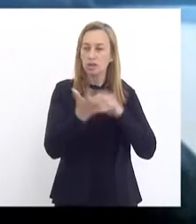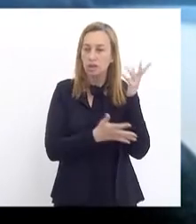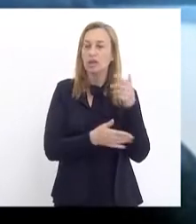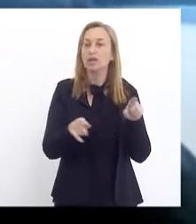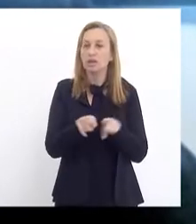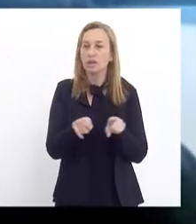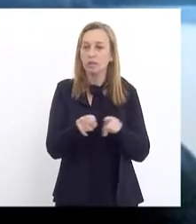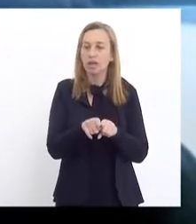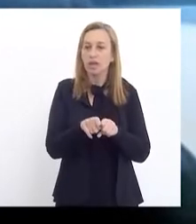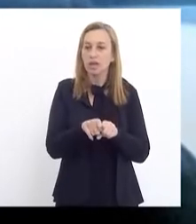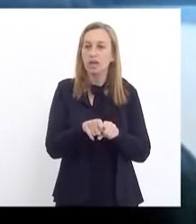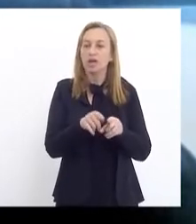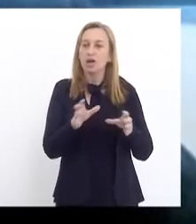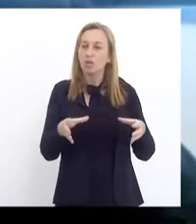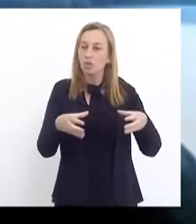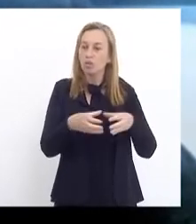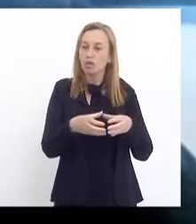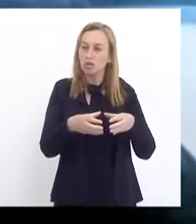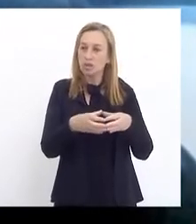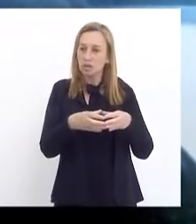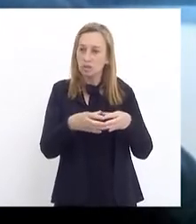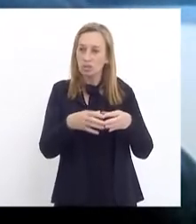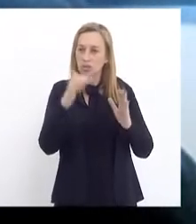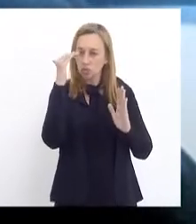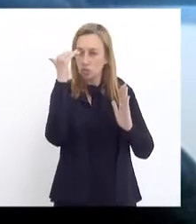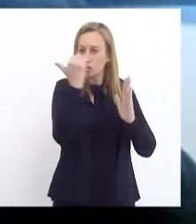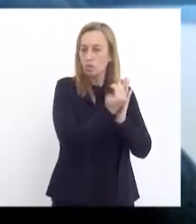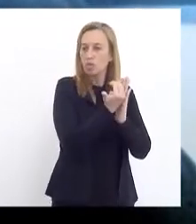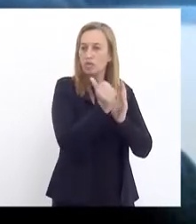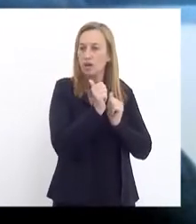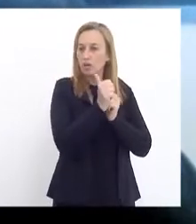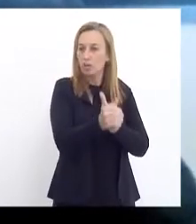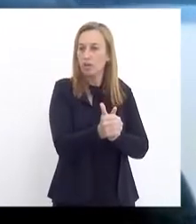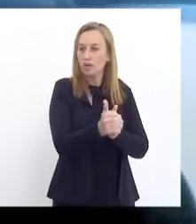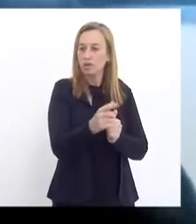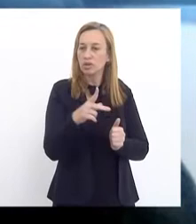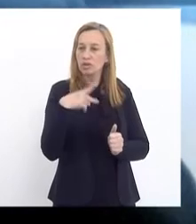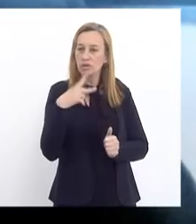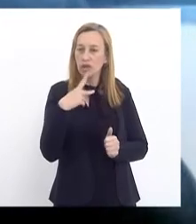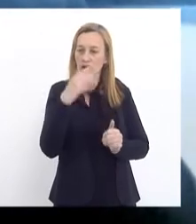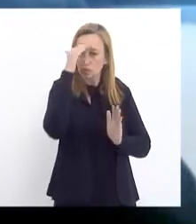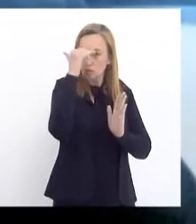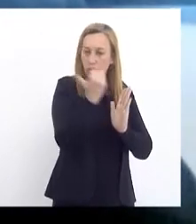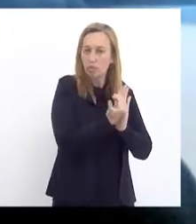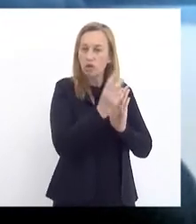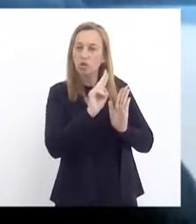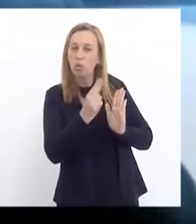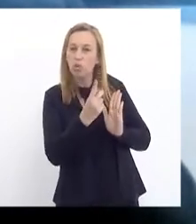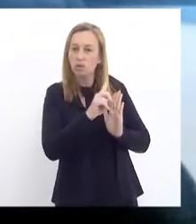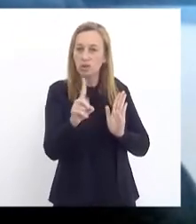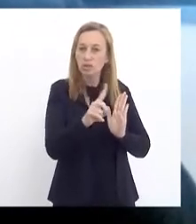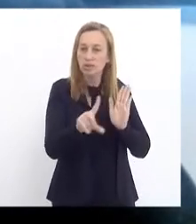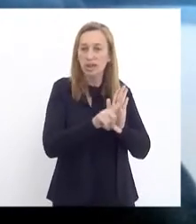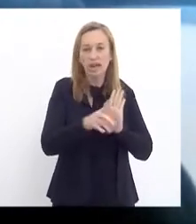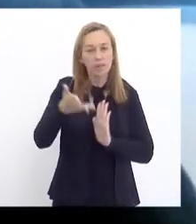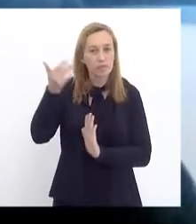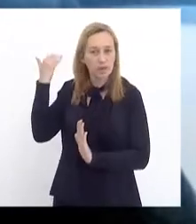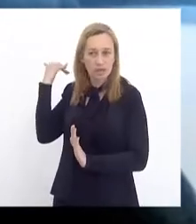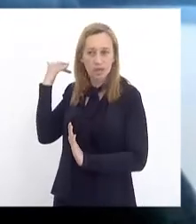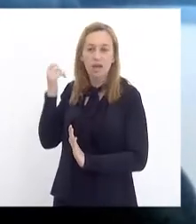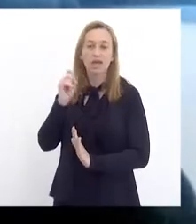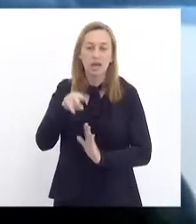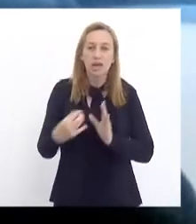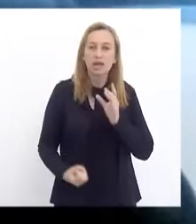do Cumpra, se ela também vai acompanhar, porque a gente está falando do cumprimento ou não da lei anterior, que é a lei que